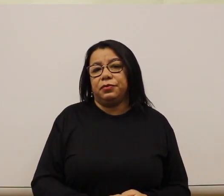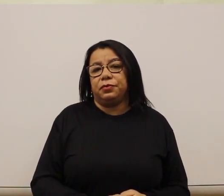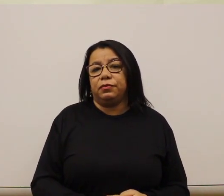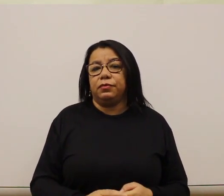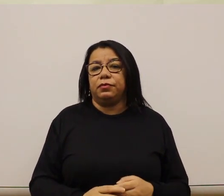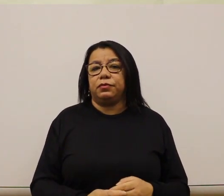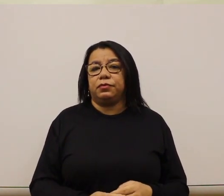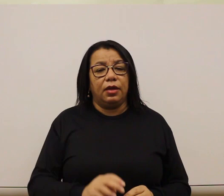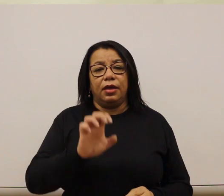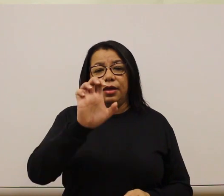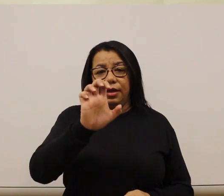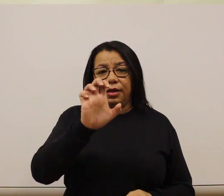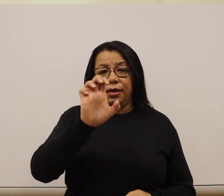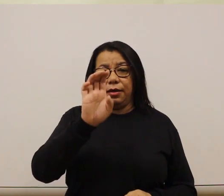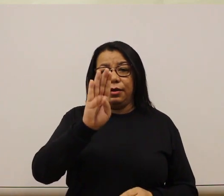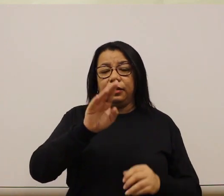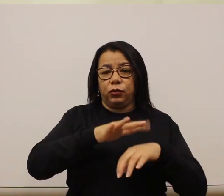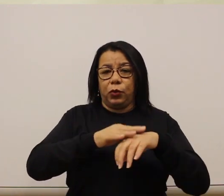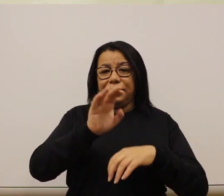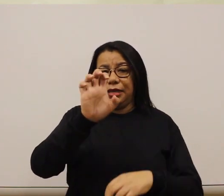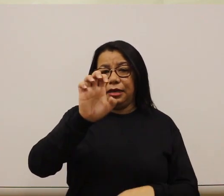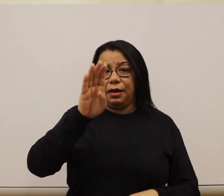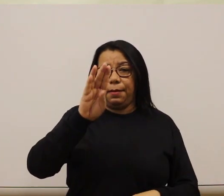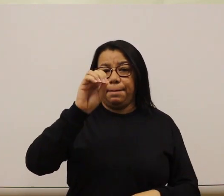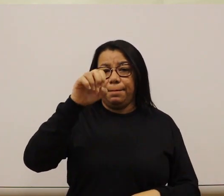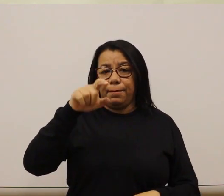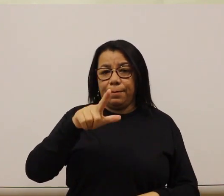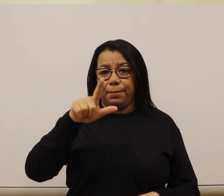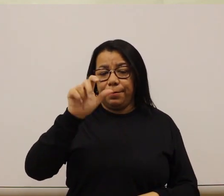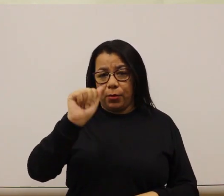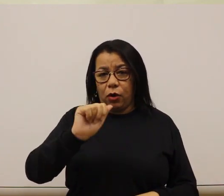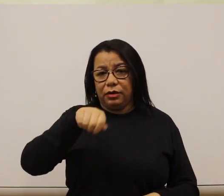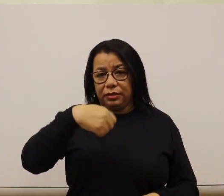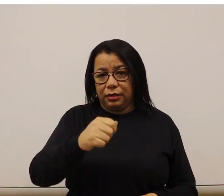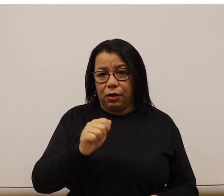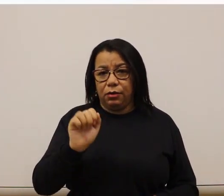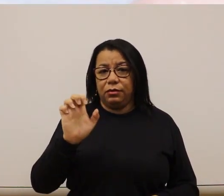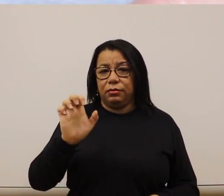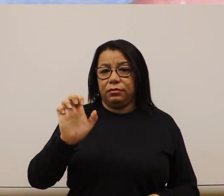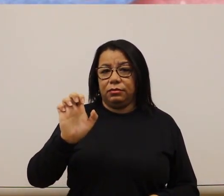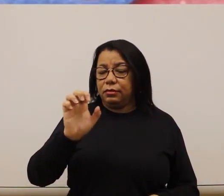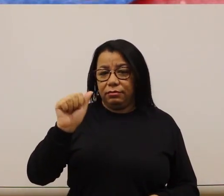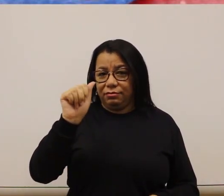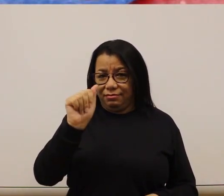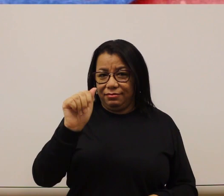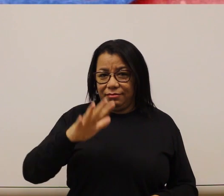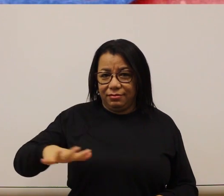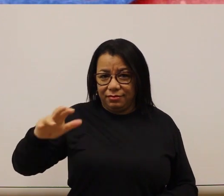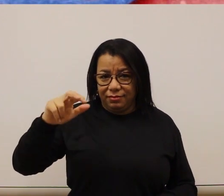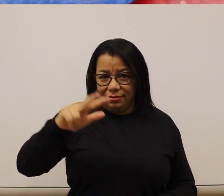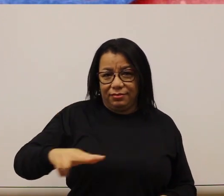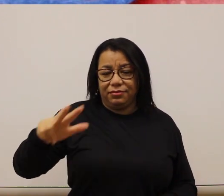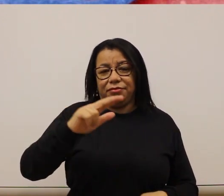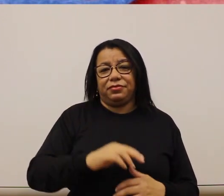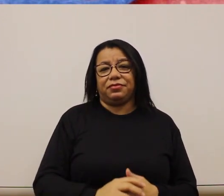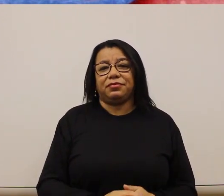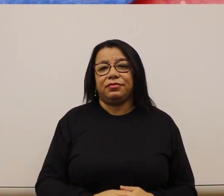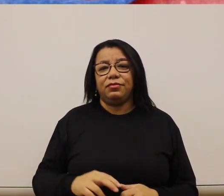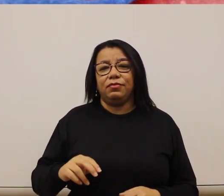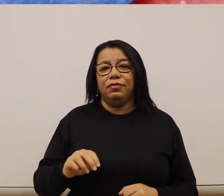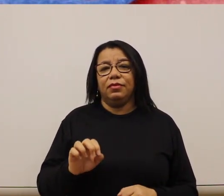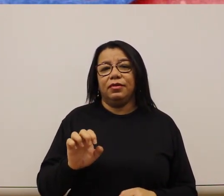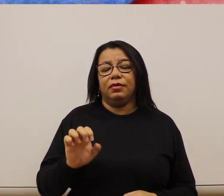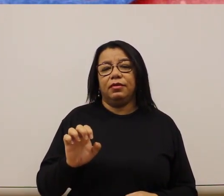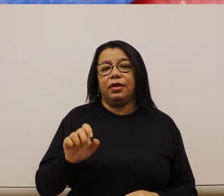a ter o seu nome. Ebola. O ebola consiste em uma febre hemorrágica gerada pelo ebola